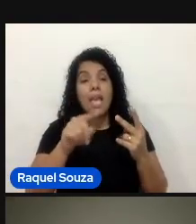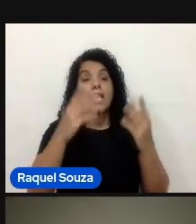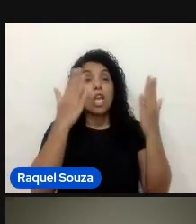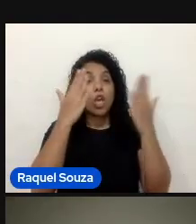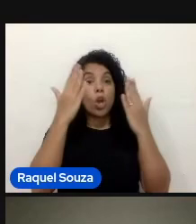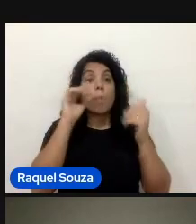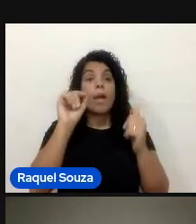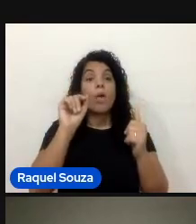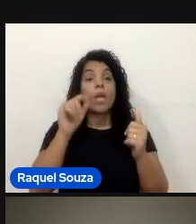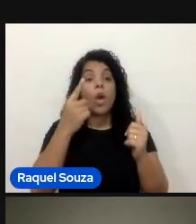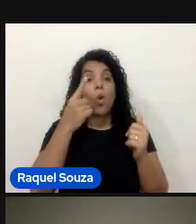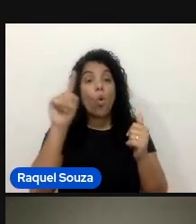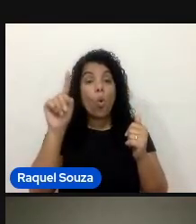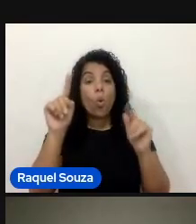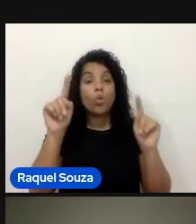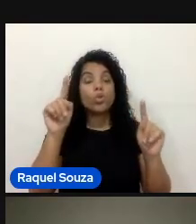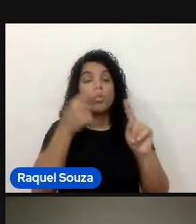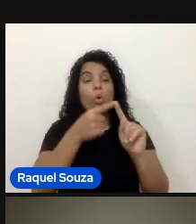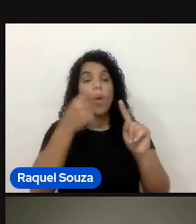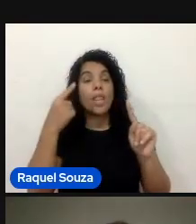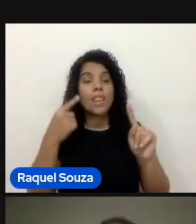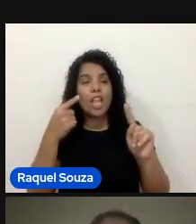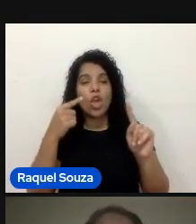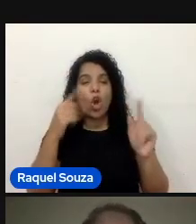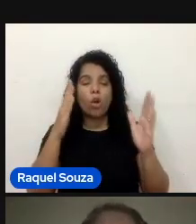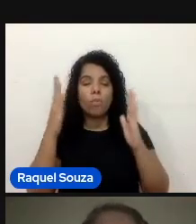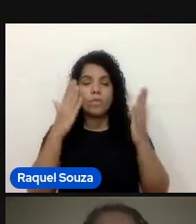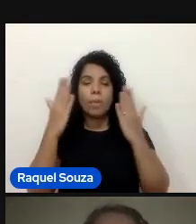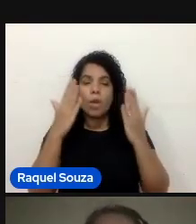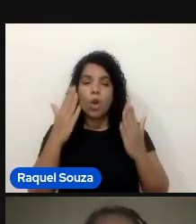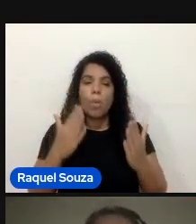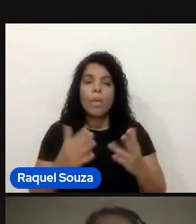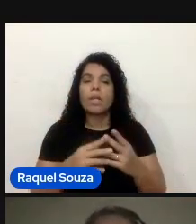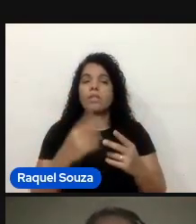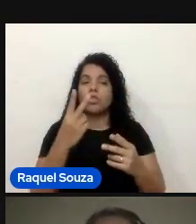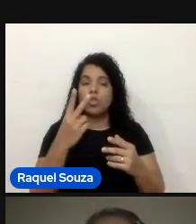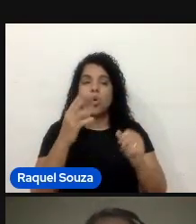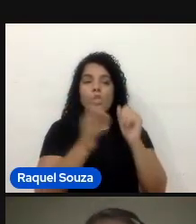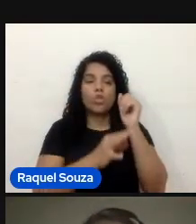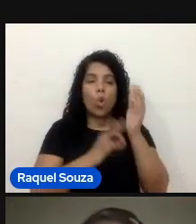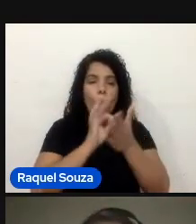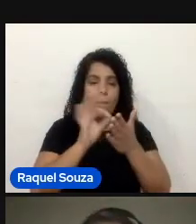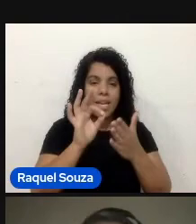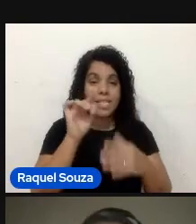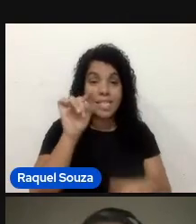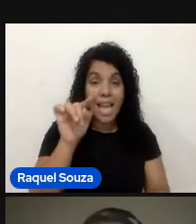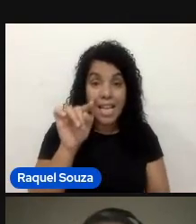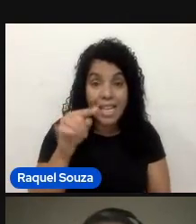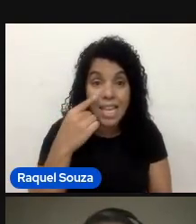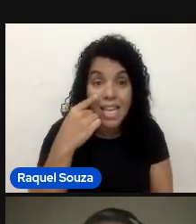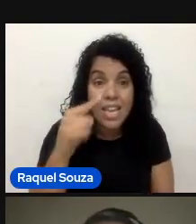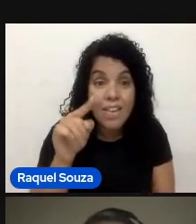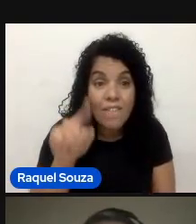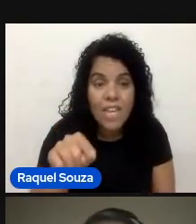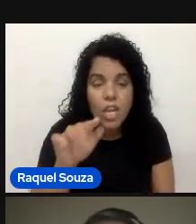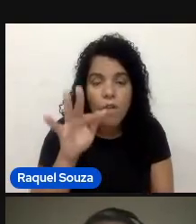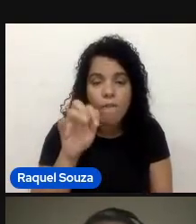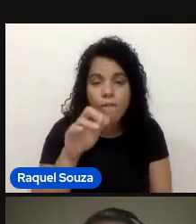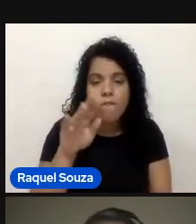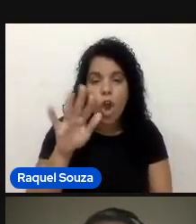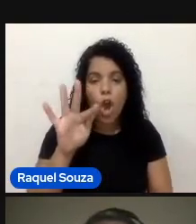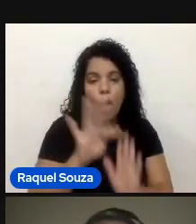o último com o anterior. Então, é sempre uma comparação de 2 commits. Aqui você vê o form, como é que tá